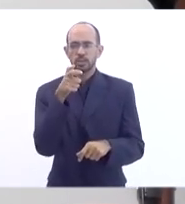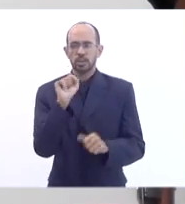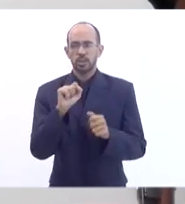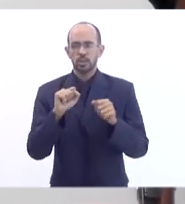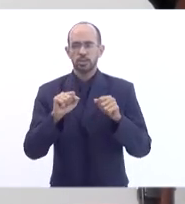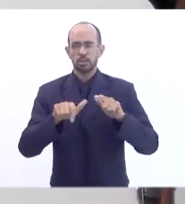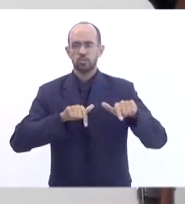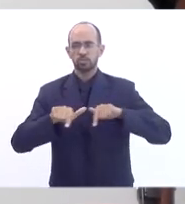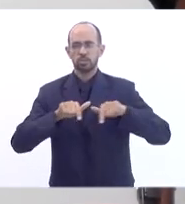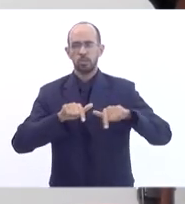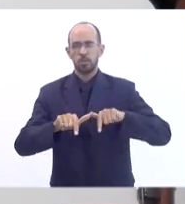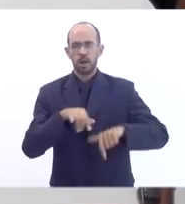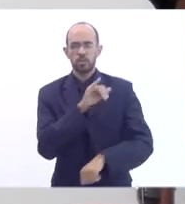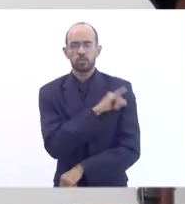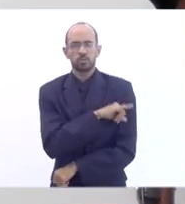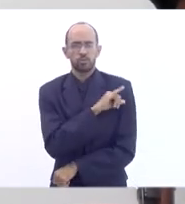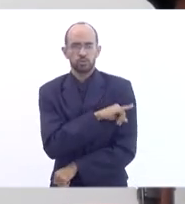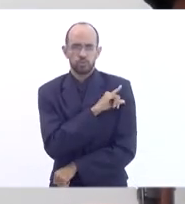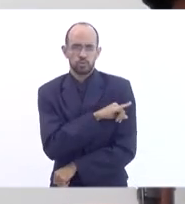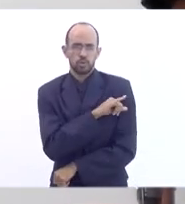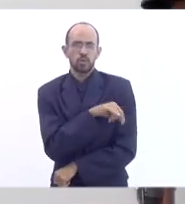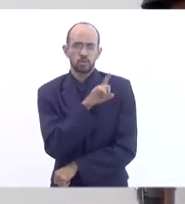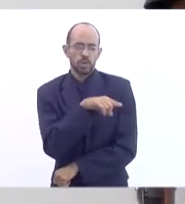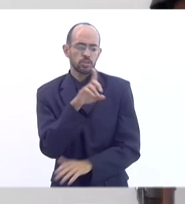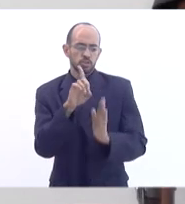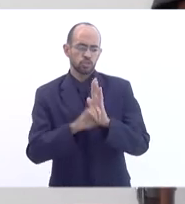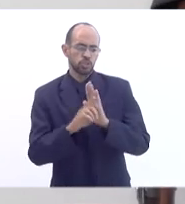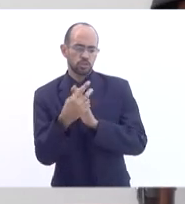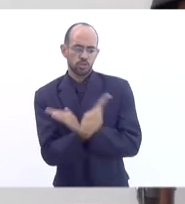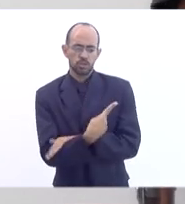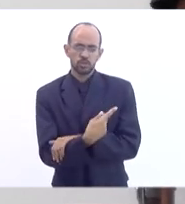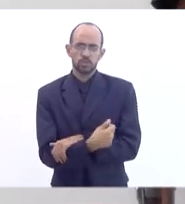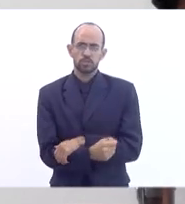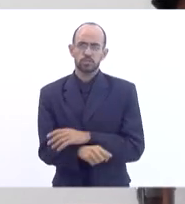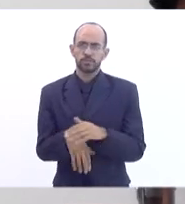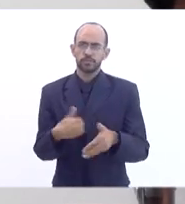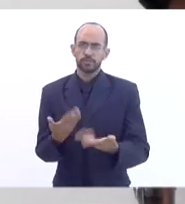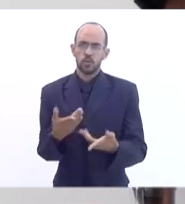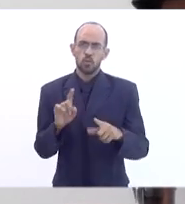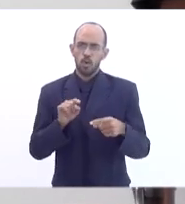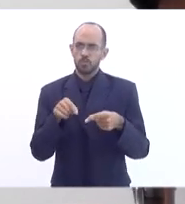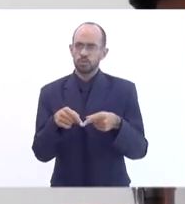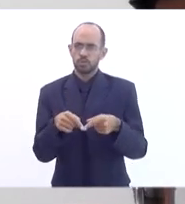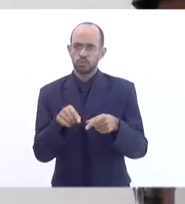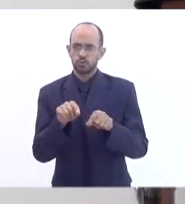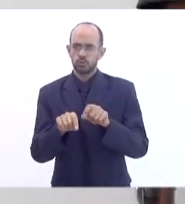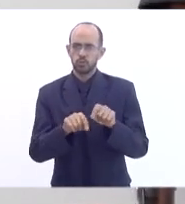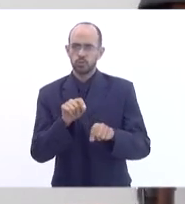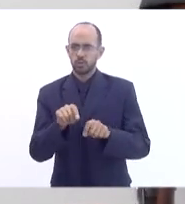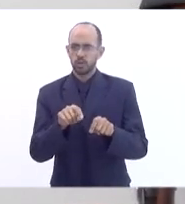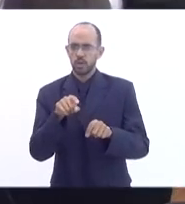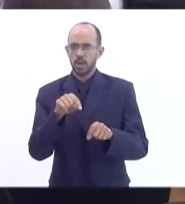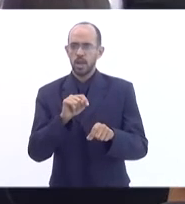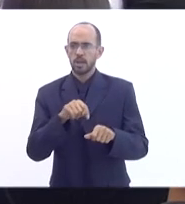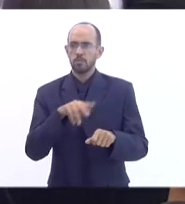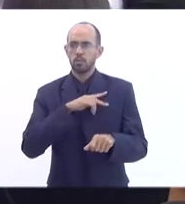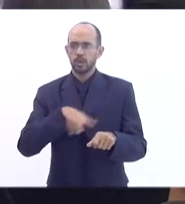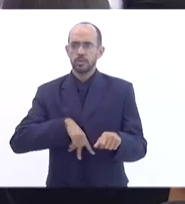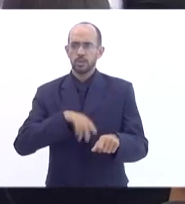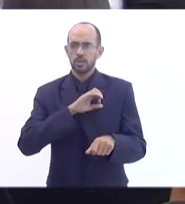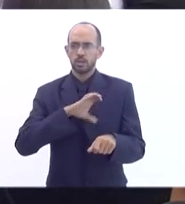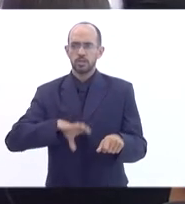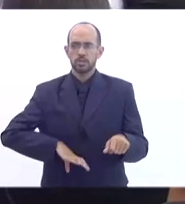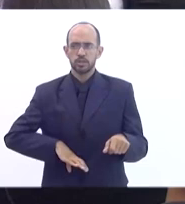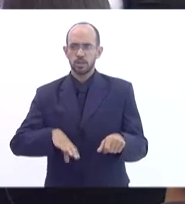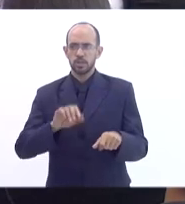servir o Rio de Janeiro O que é de direito então o grande objetivo aqui por determinação do presidente Siciliano